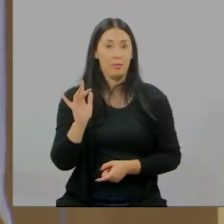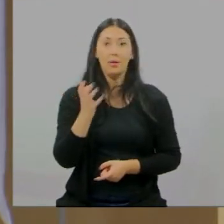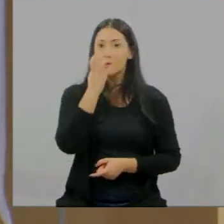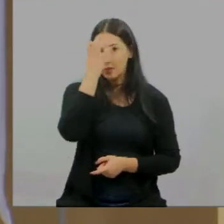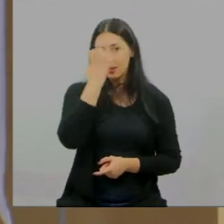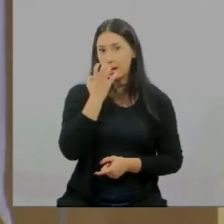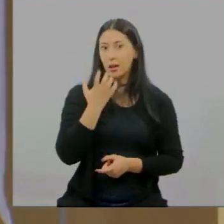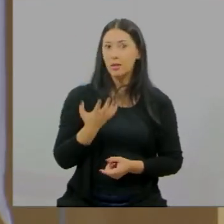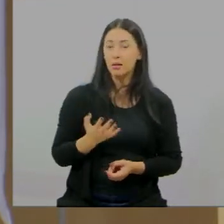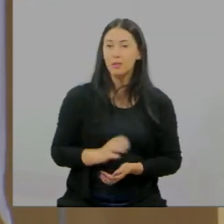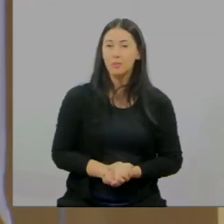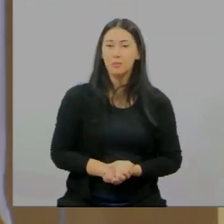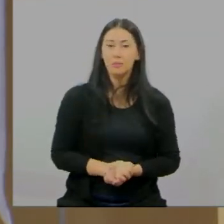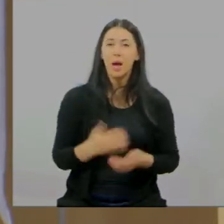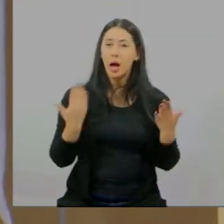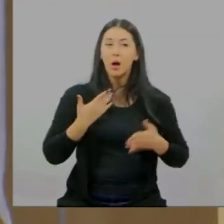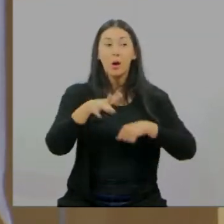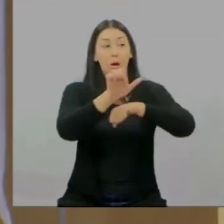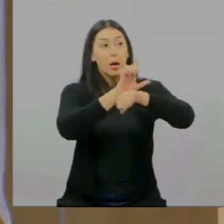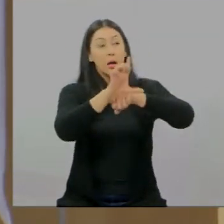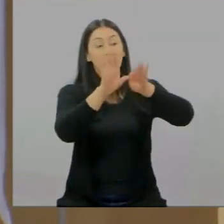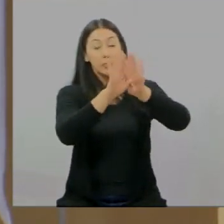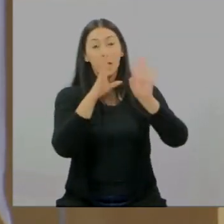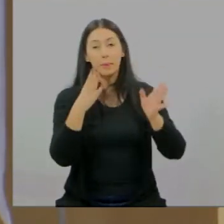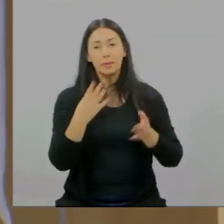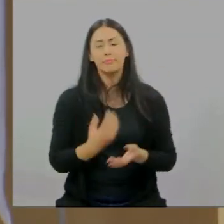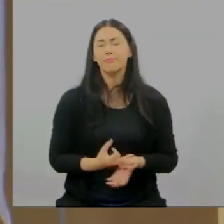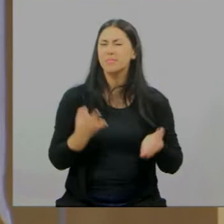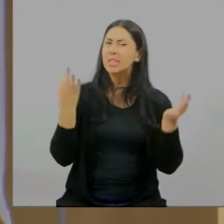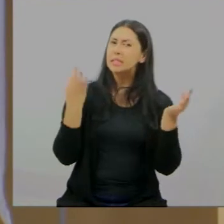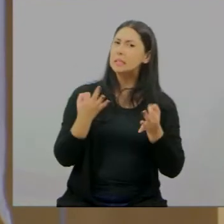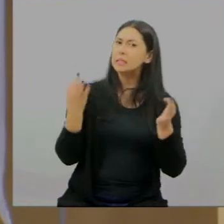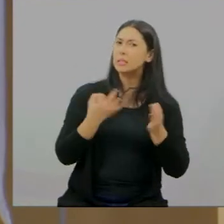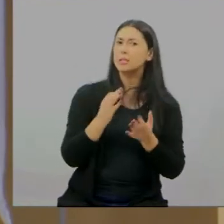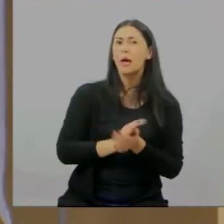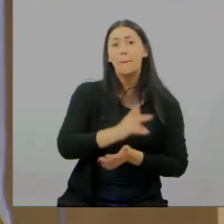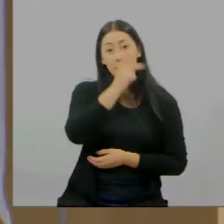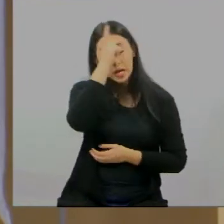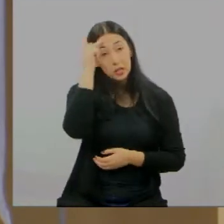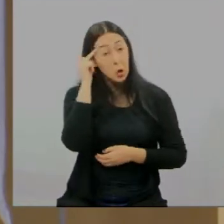séria. Agora, vamos abrir o comércio. Eu tenho certeza que da parte dos